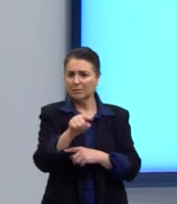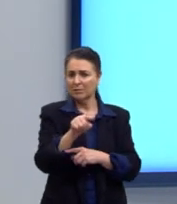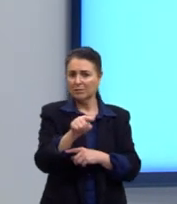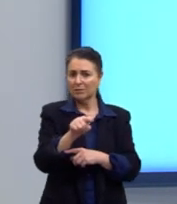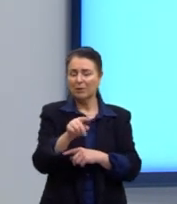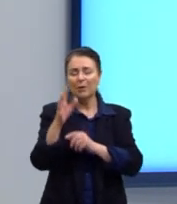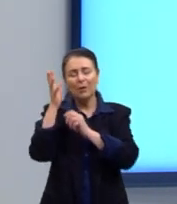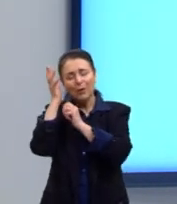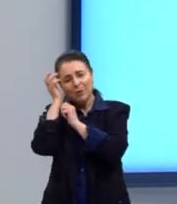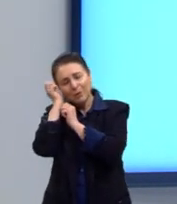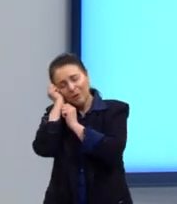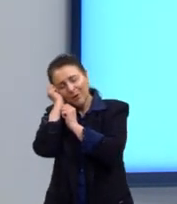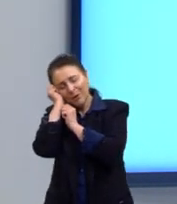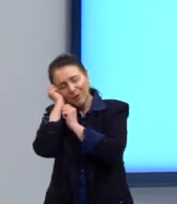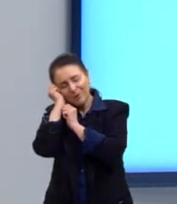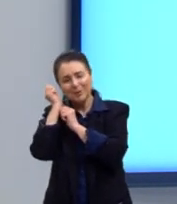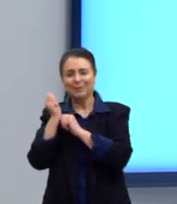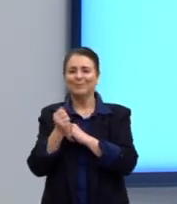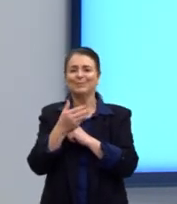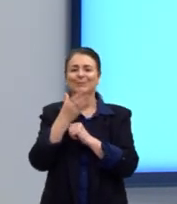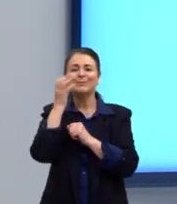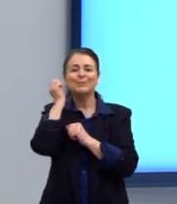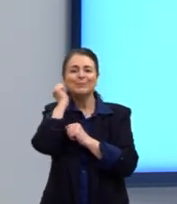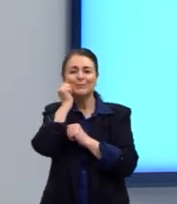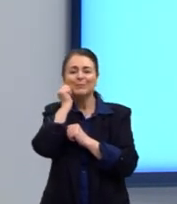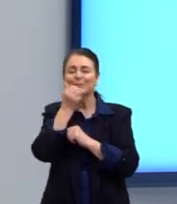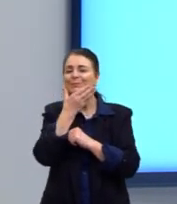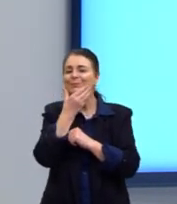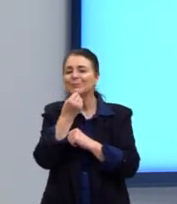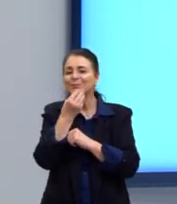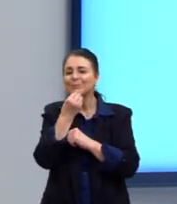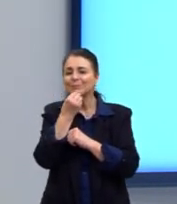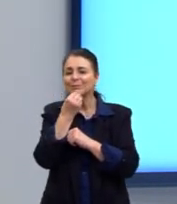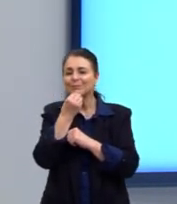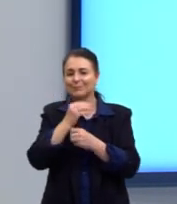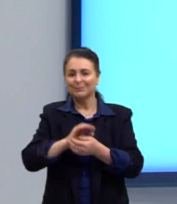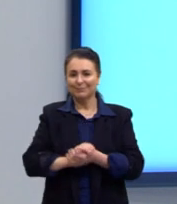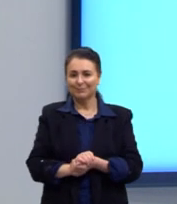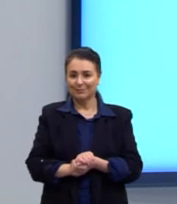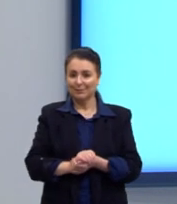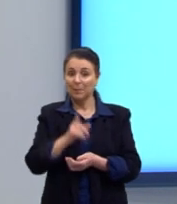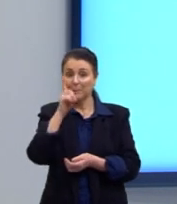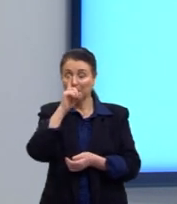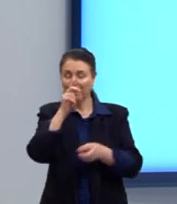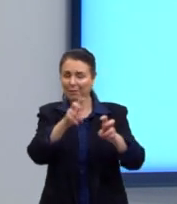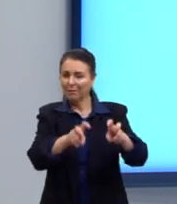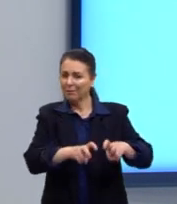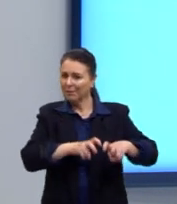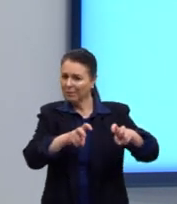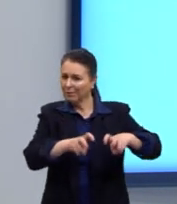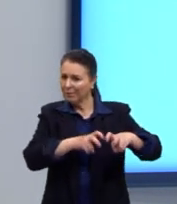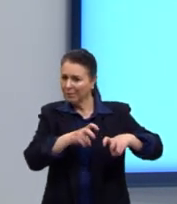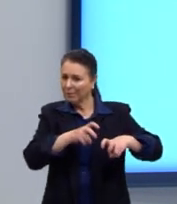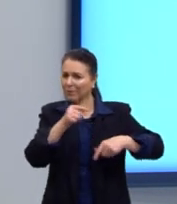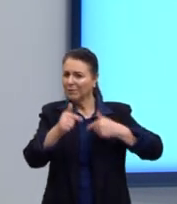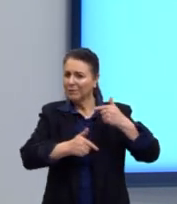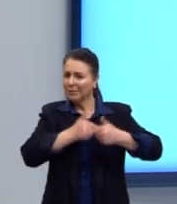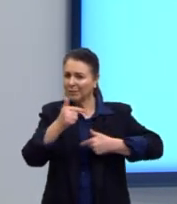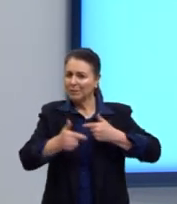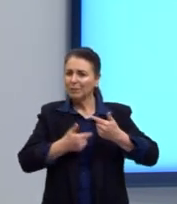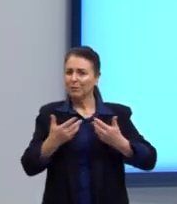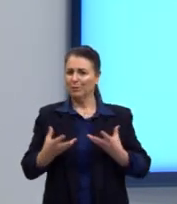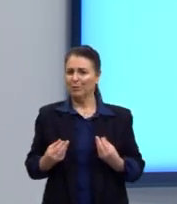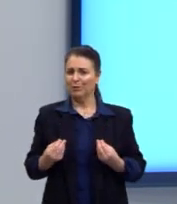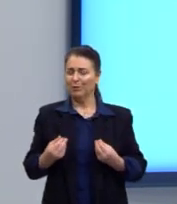dorme dorme que sua mãe está no campo trabalhando trabalhando duramente